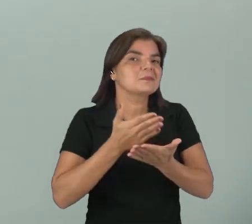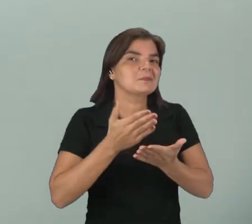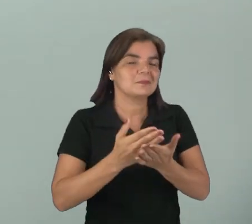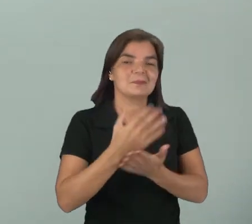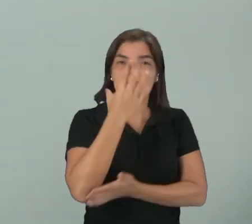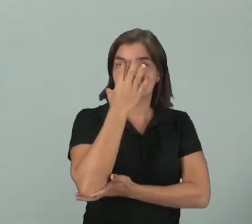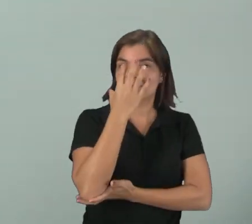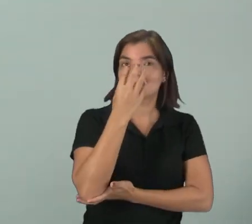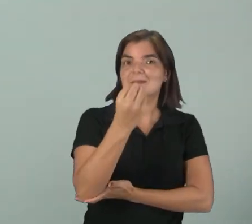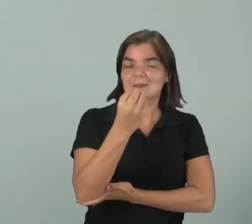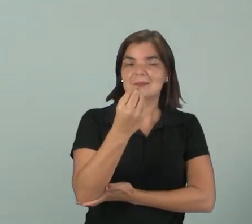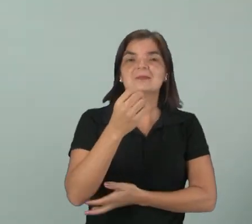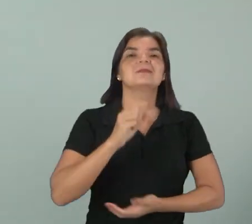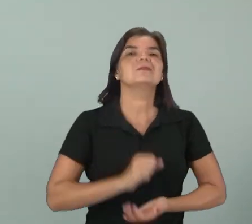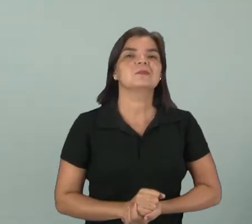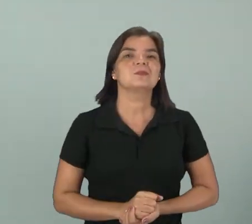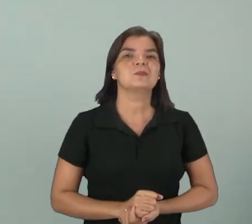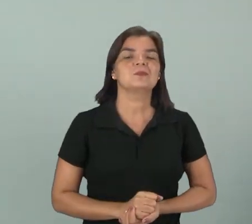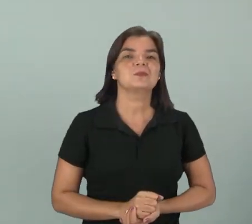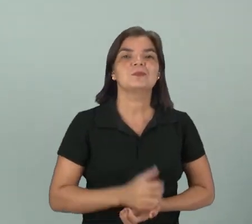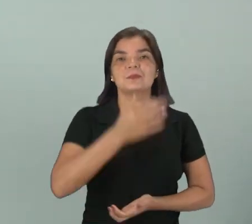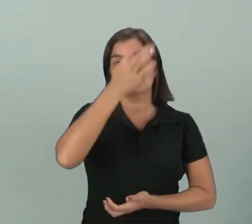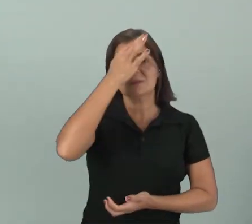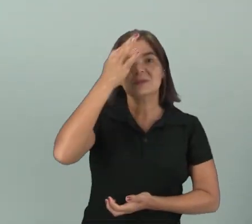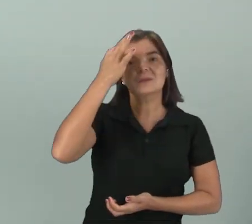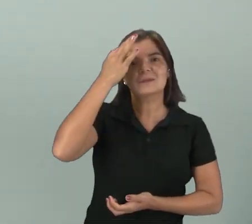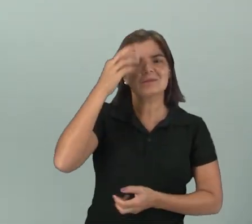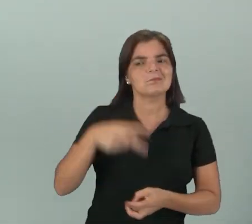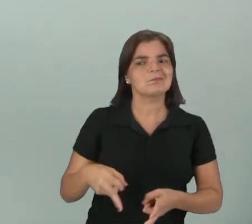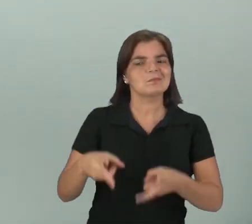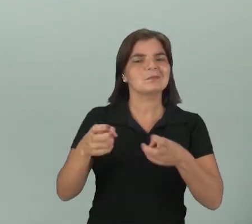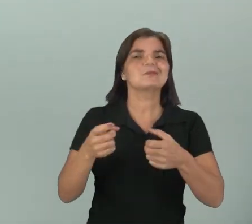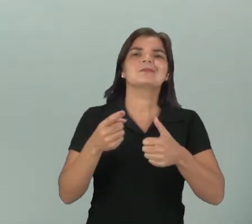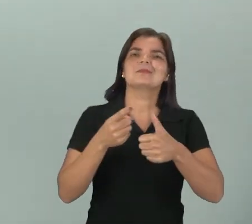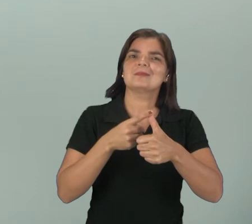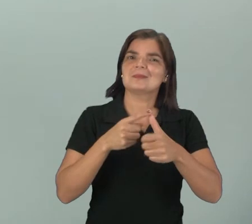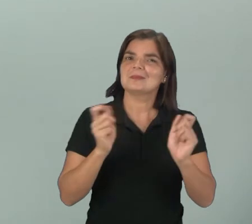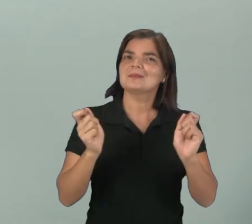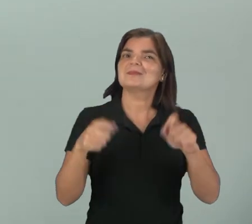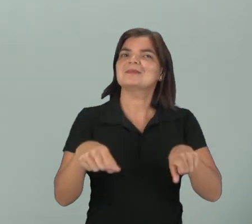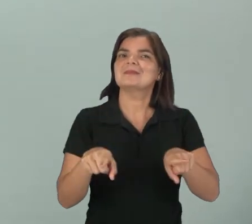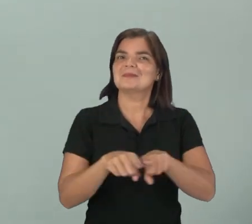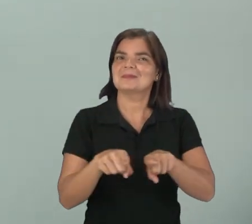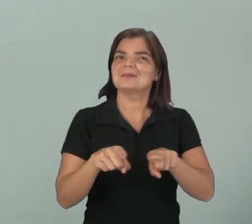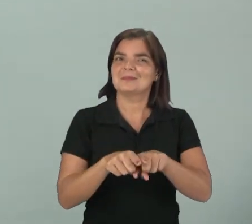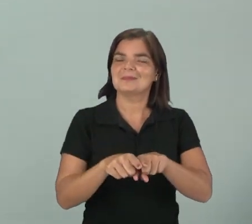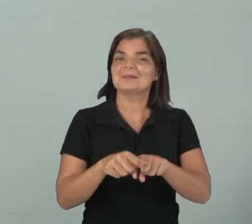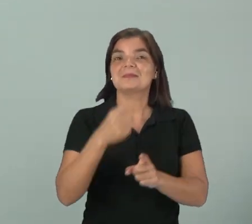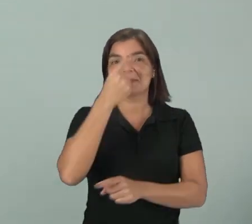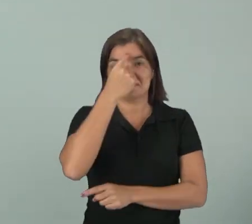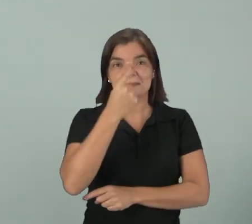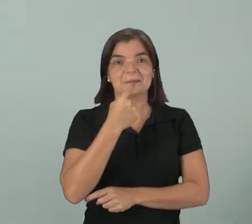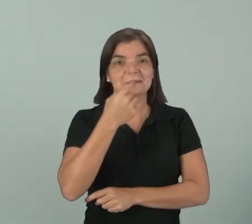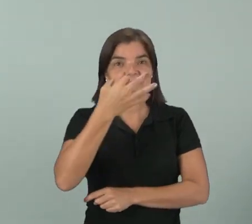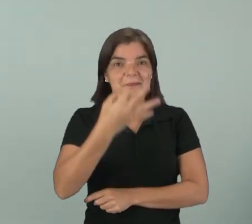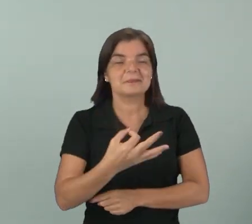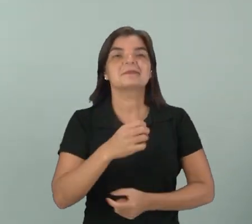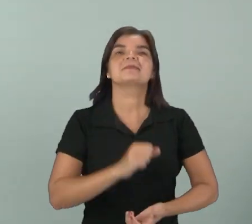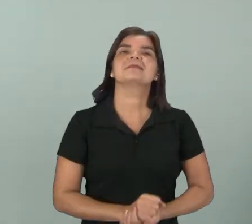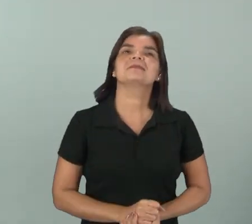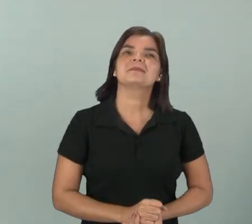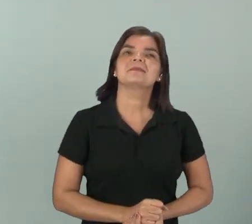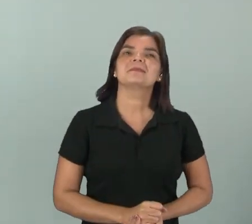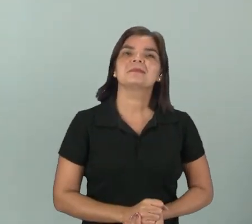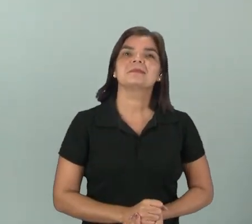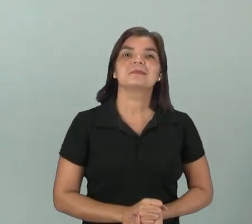princípios da fotografia, quando o filósofo percebeu a primeira vez a possibilidade de projetar imagens, certo? Bom,